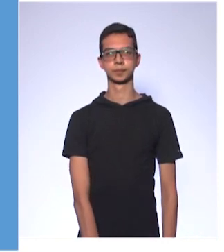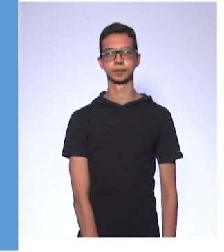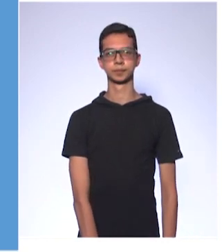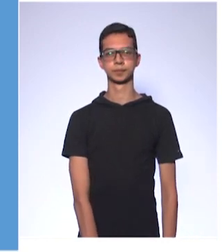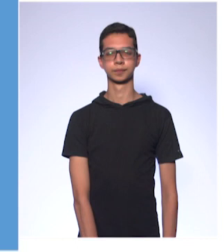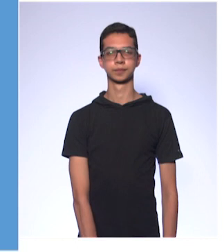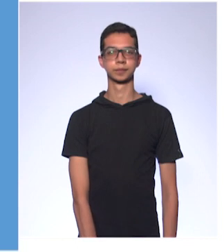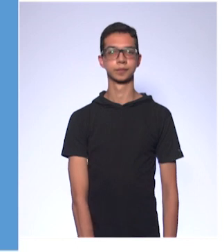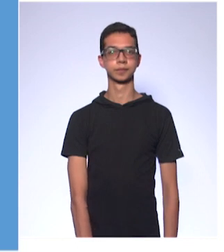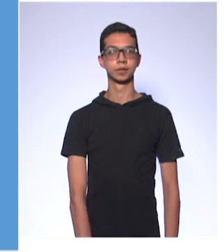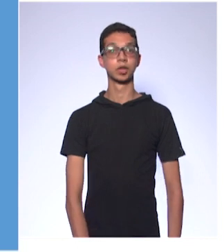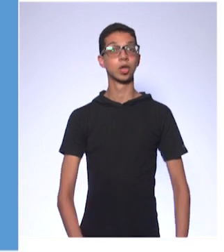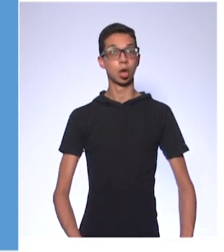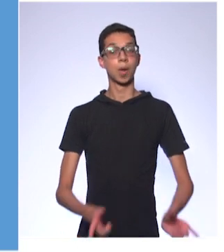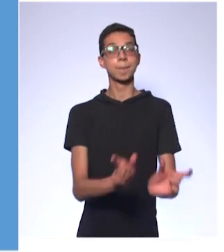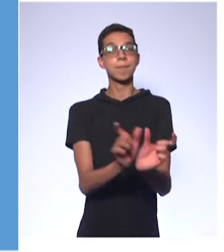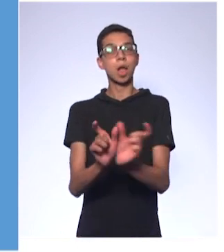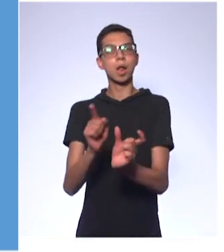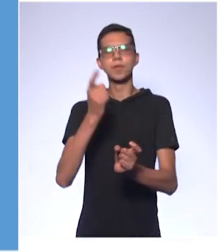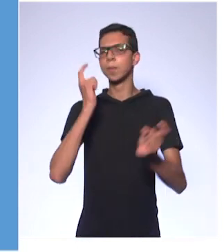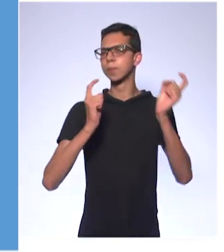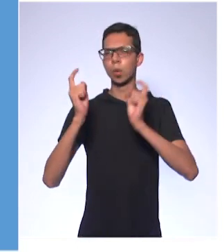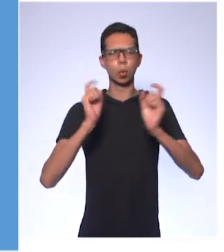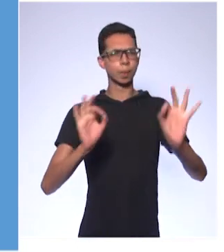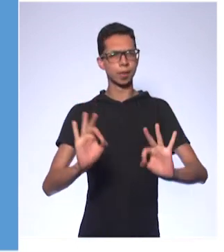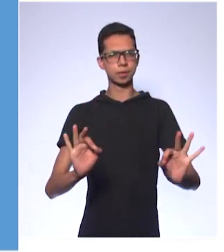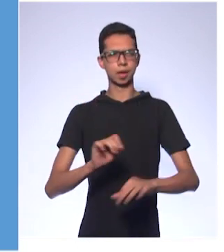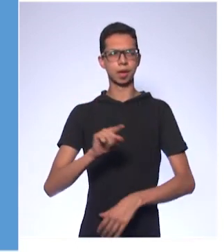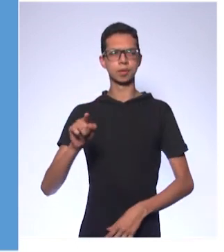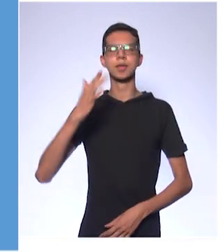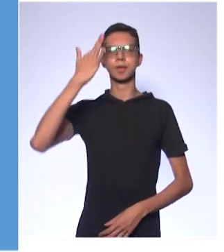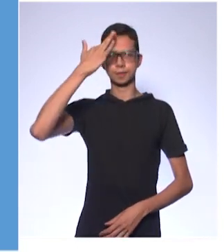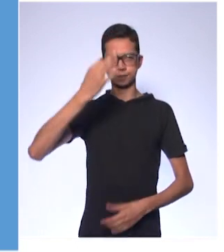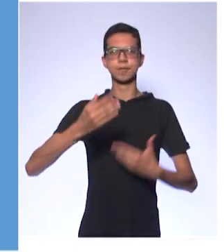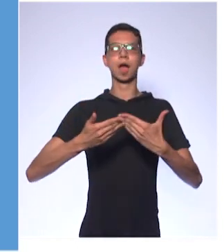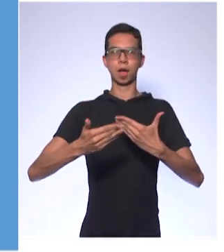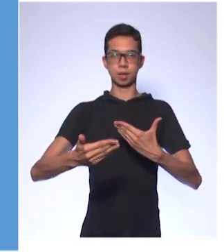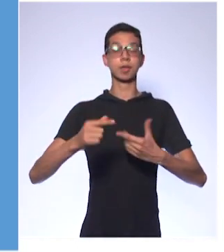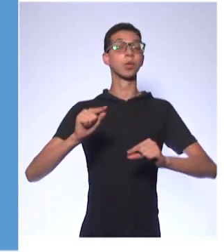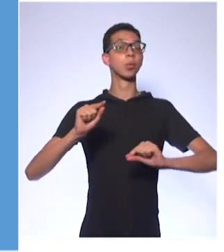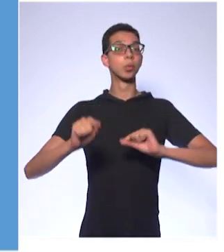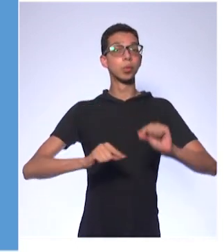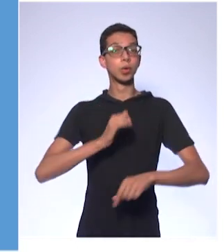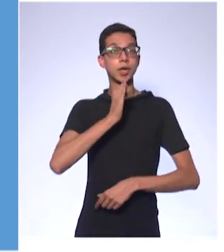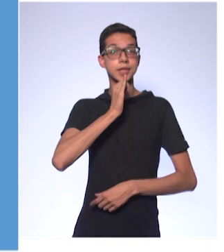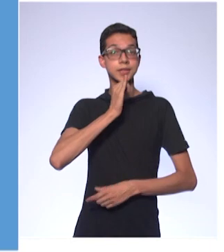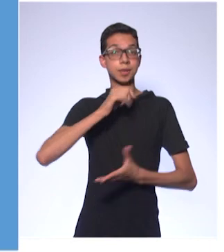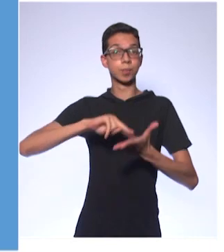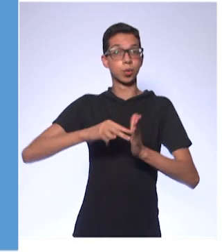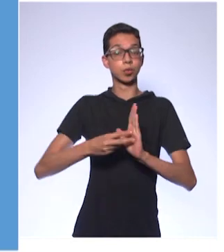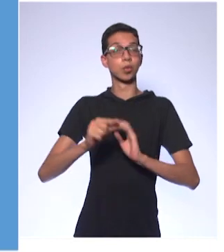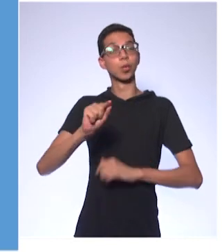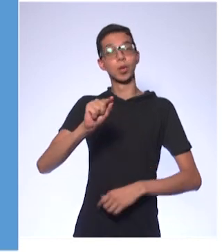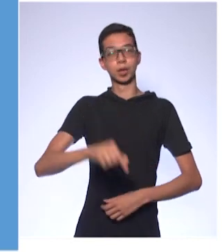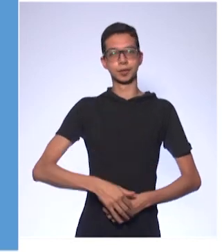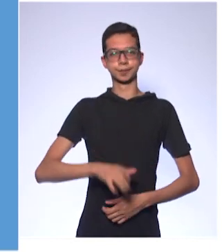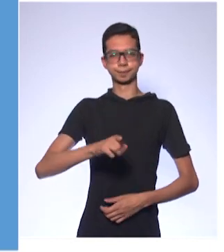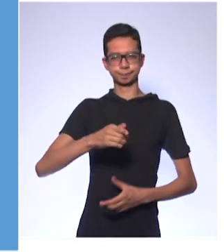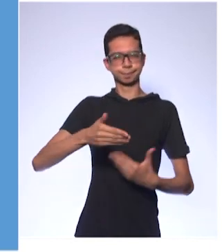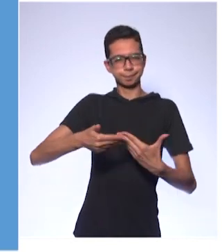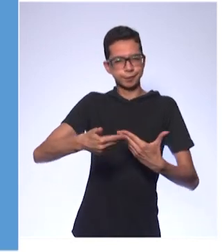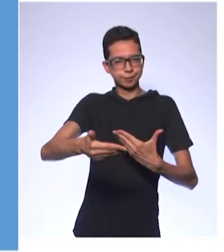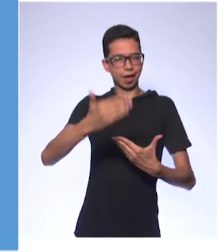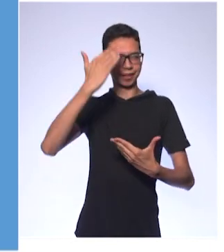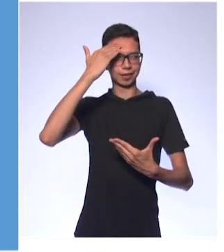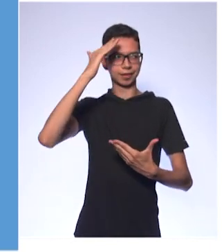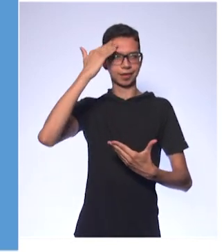As outras palavras não se preocupem tanto. Vocês vão começar a entender o que significa, né, o contexto geral.